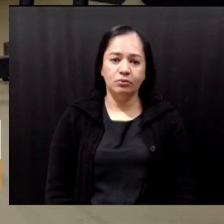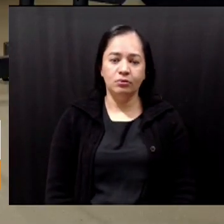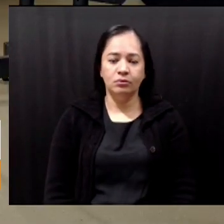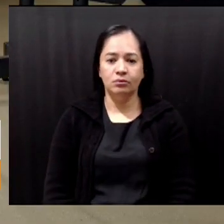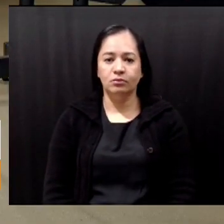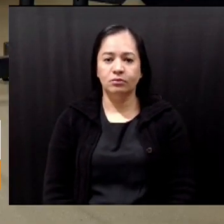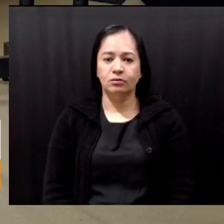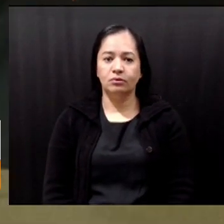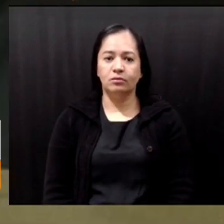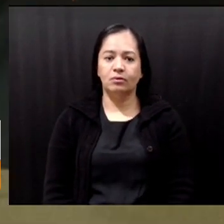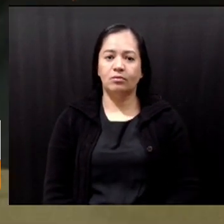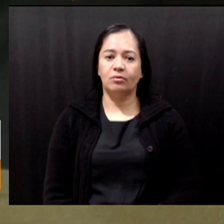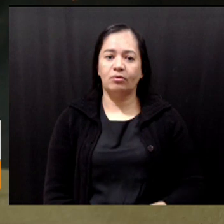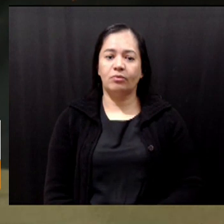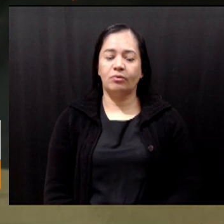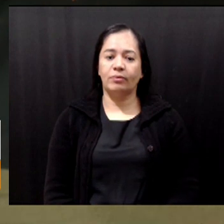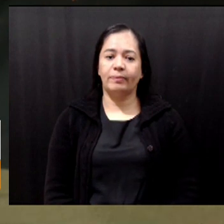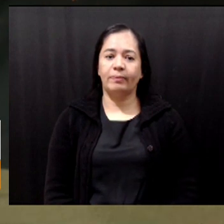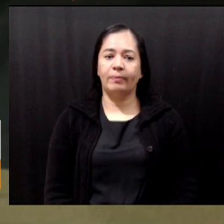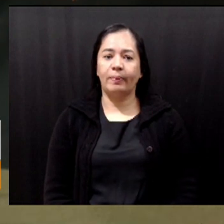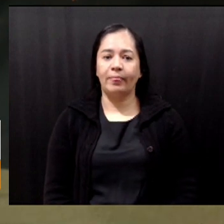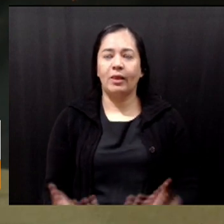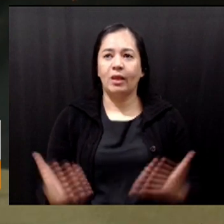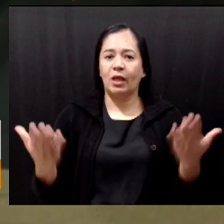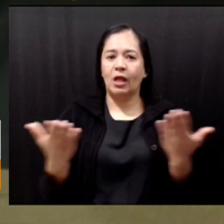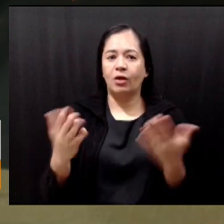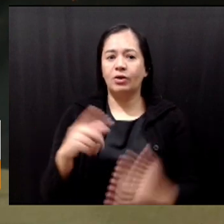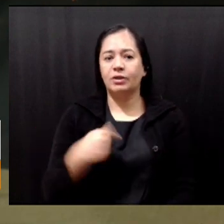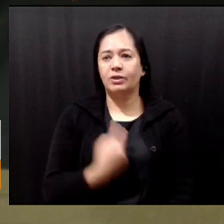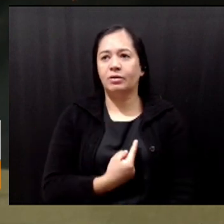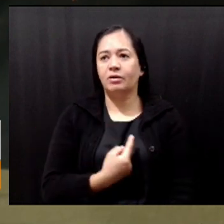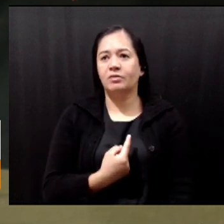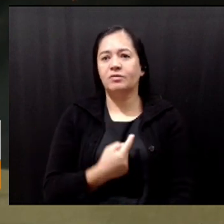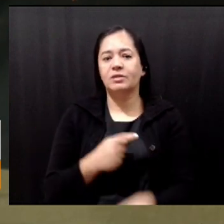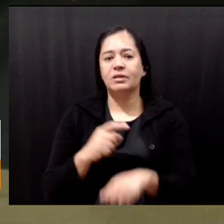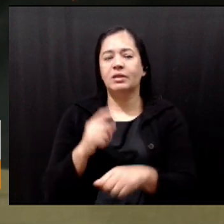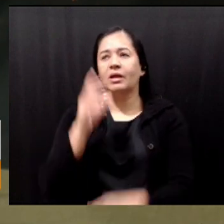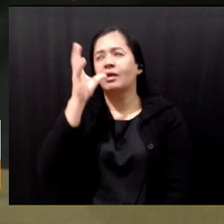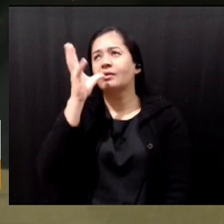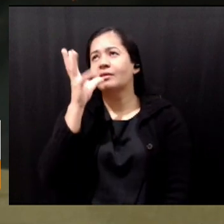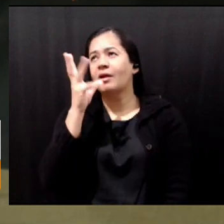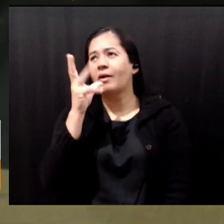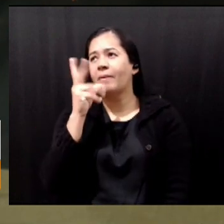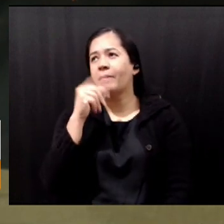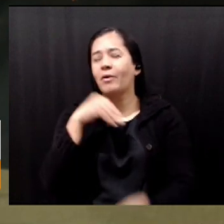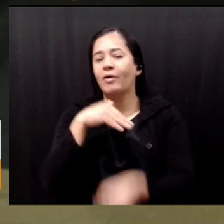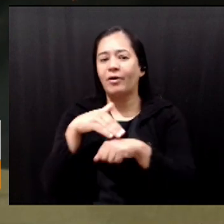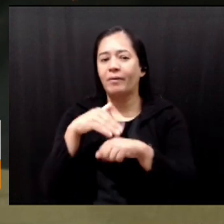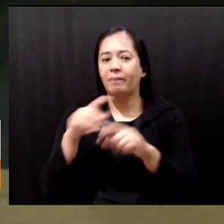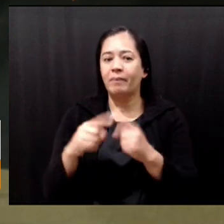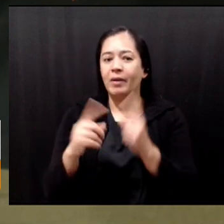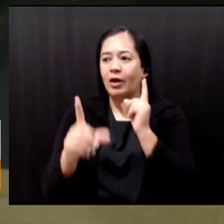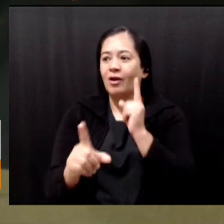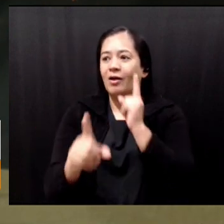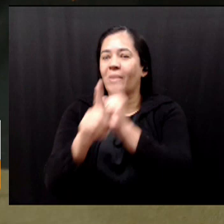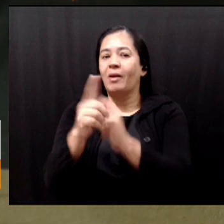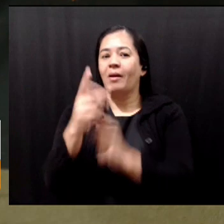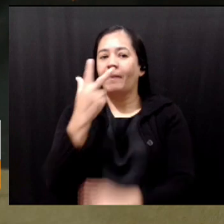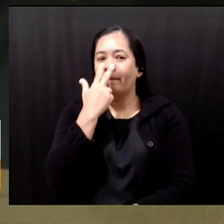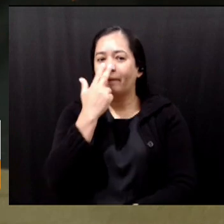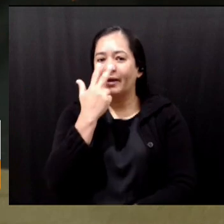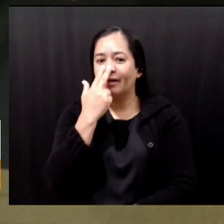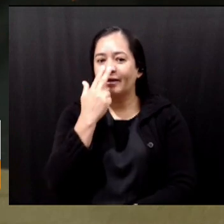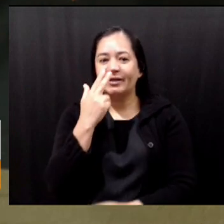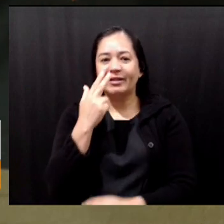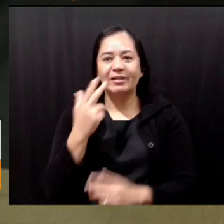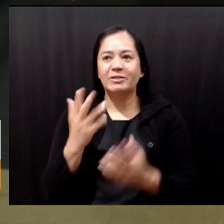aqueles amigos, assim, que a gente passa tempo sem falar com eles e quando a gente encontra parece que o tempo não passou, né. E